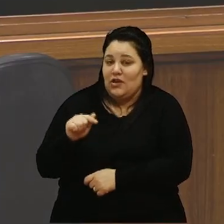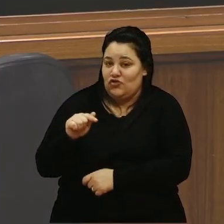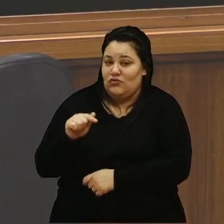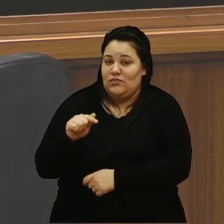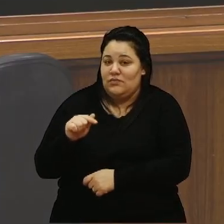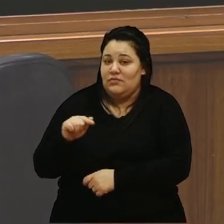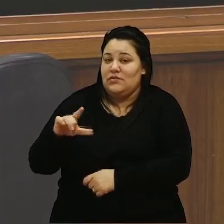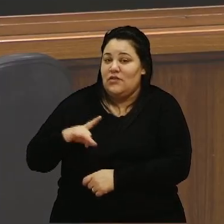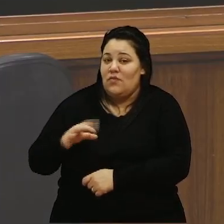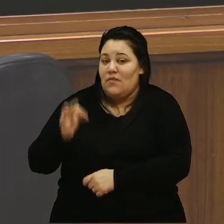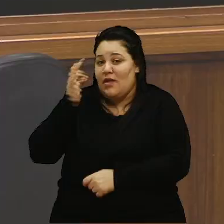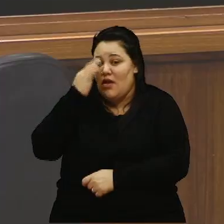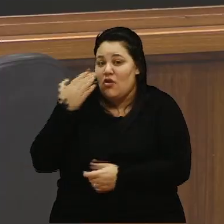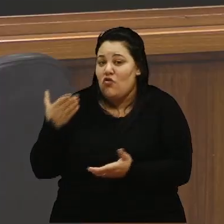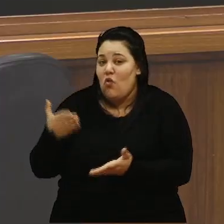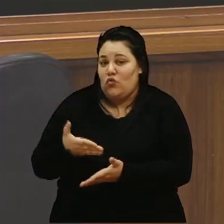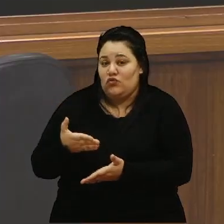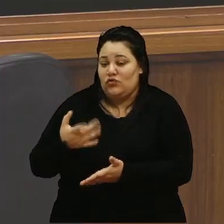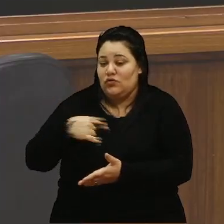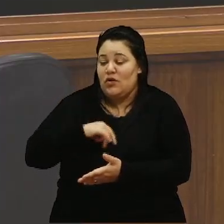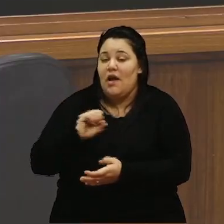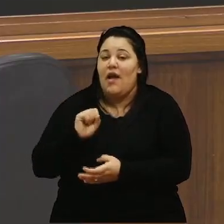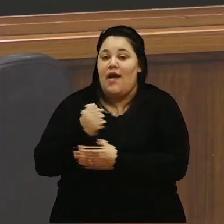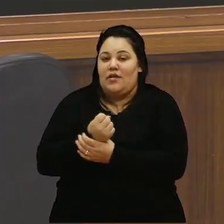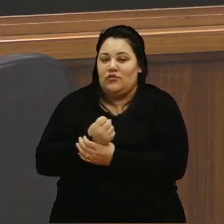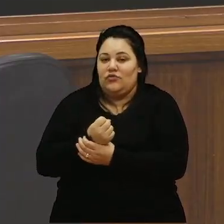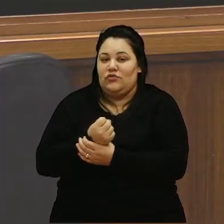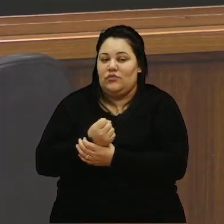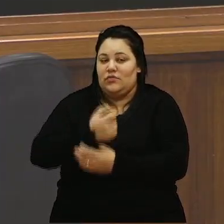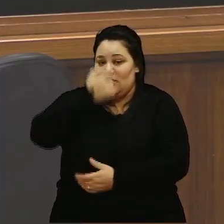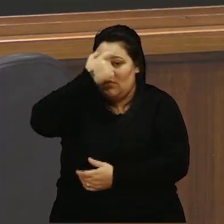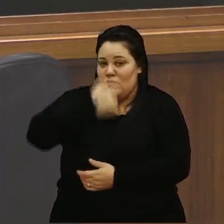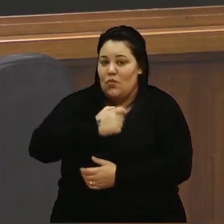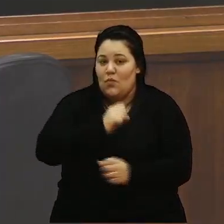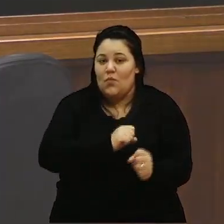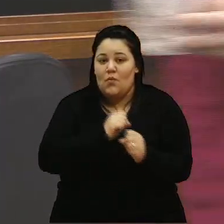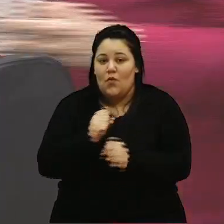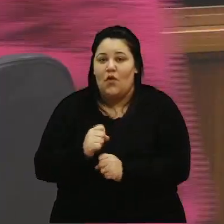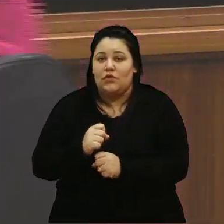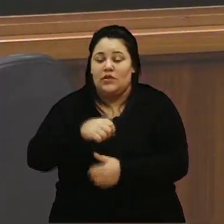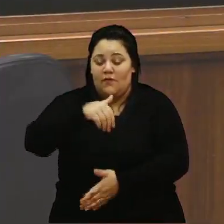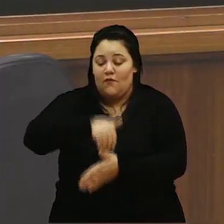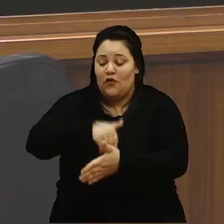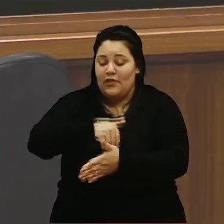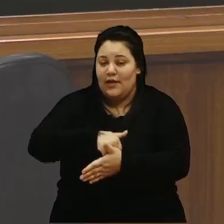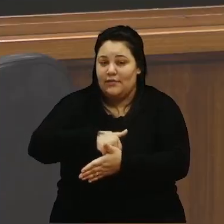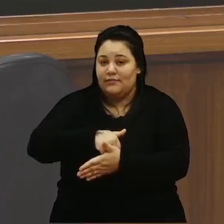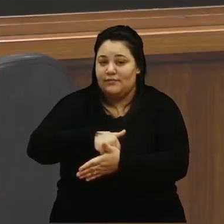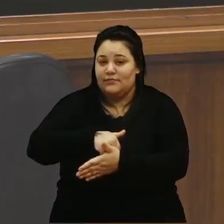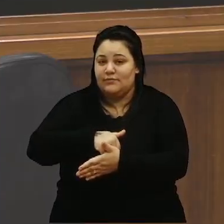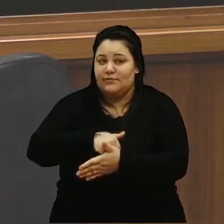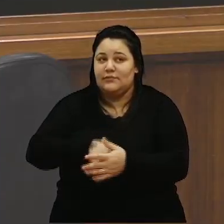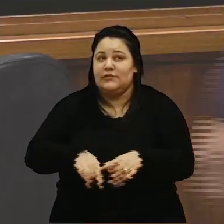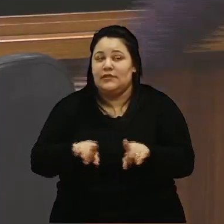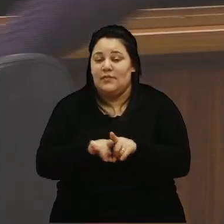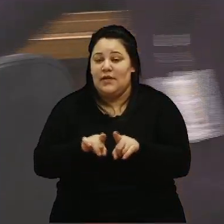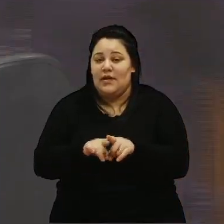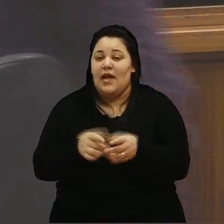aqui hoje, que garante que nós 7 possamos, inclusive, votar e ser votadas. A gente tem, em